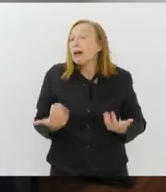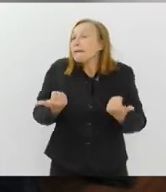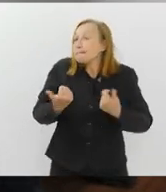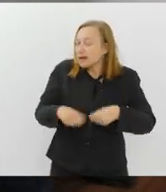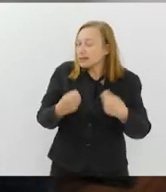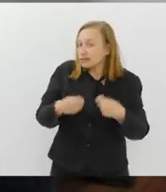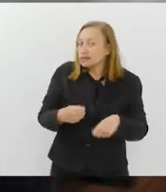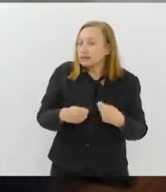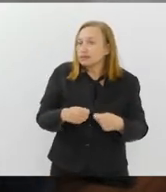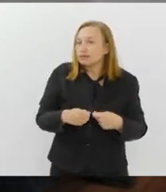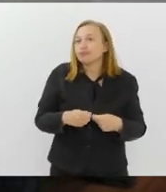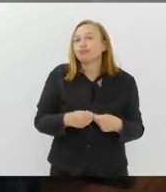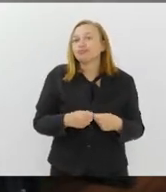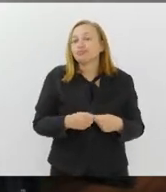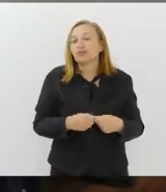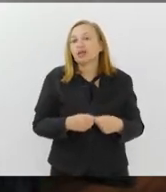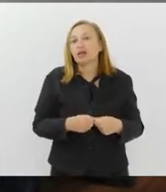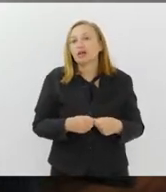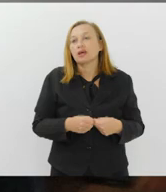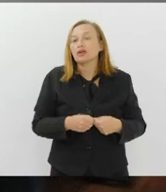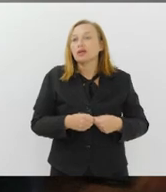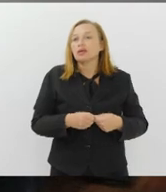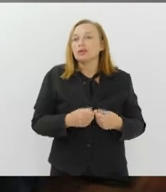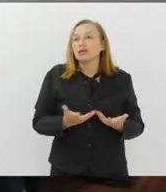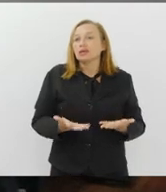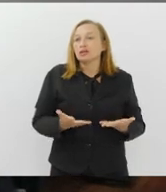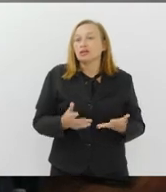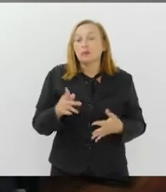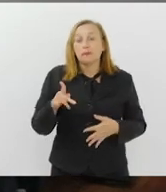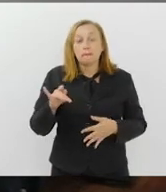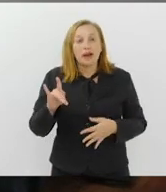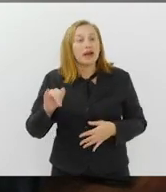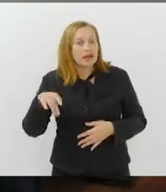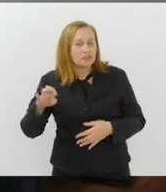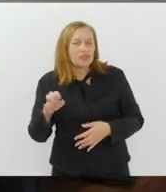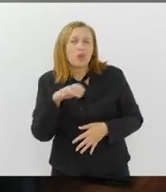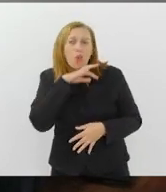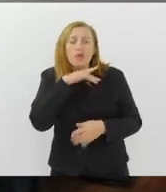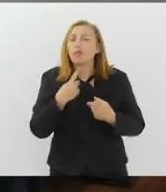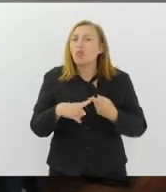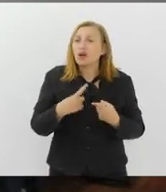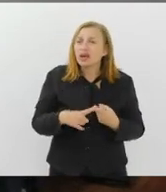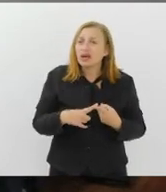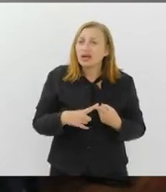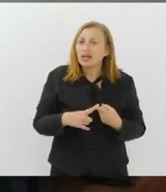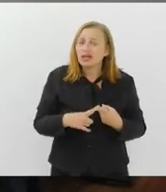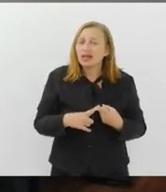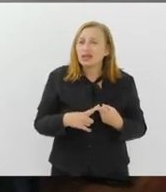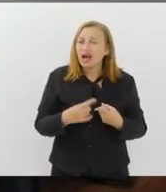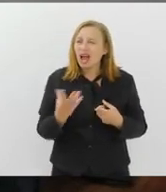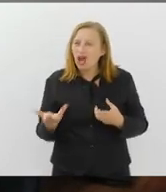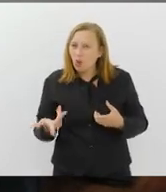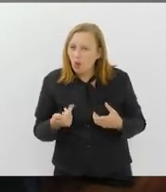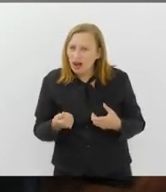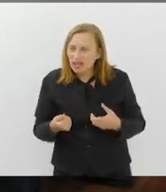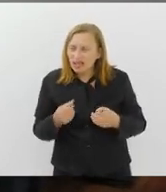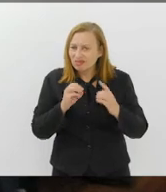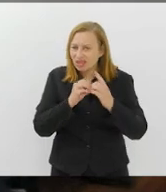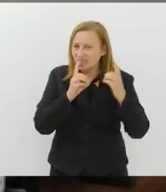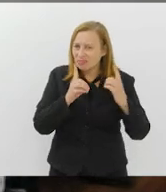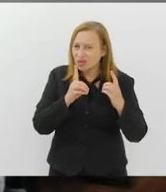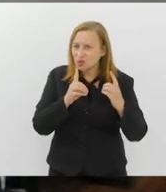precisa, isso impõe uma condição aos pais muito ruim, porque cai a qualidade desse atendimento,